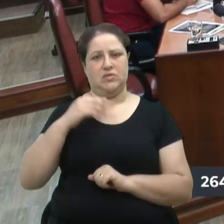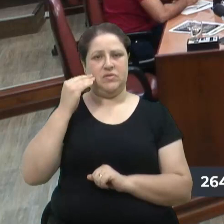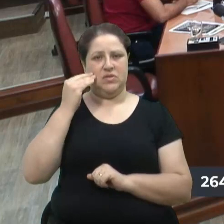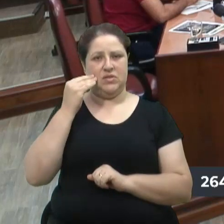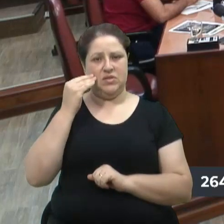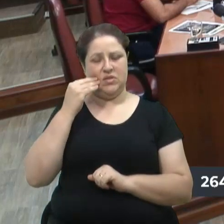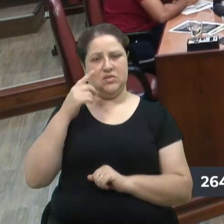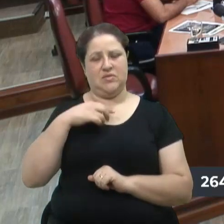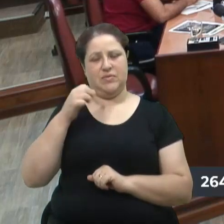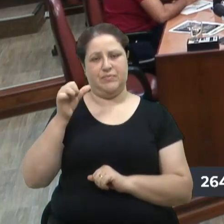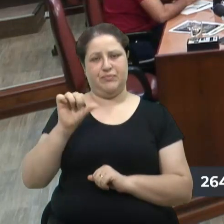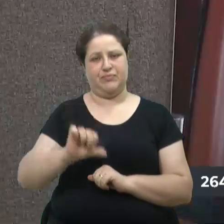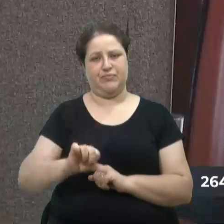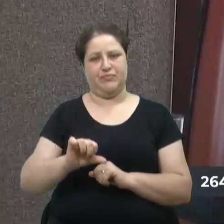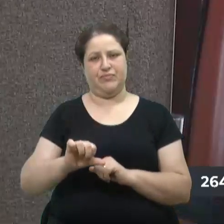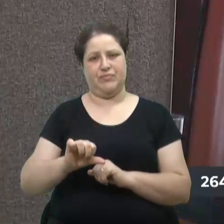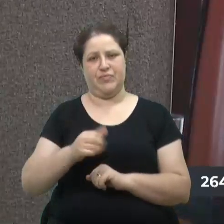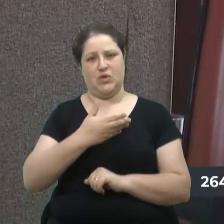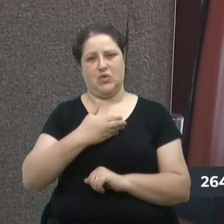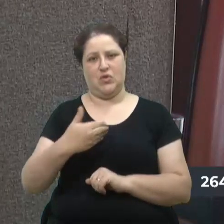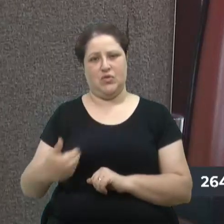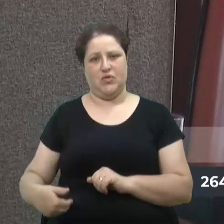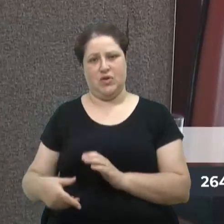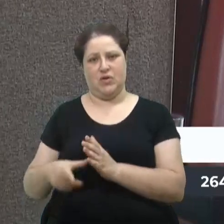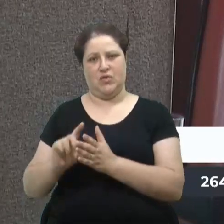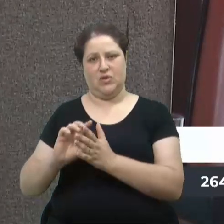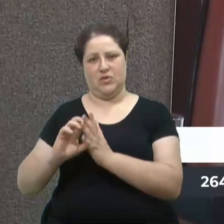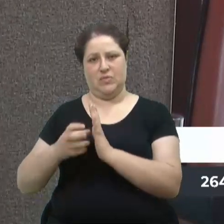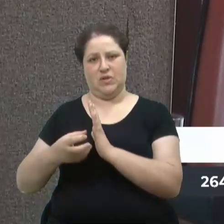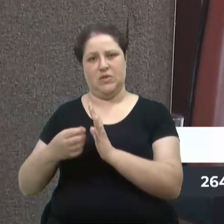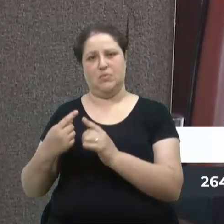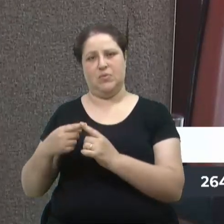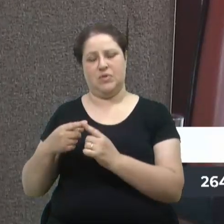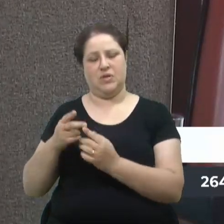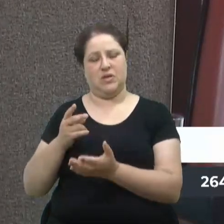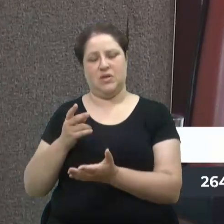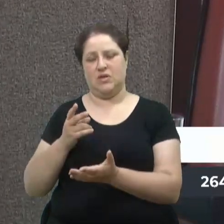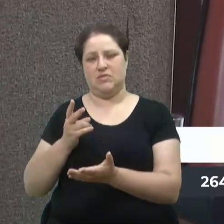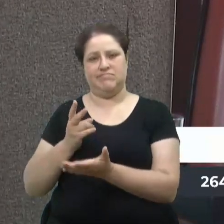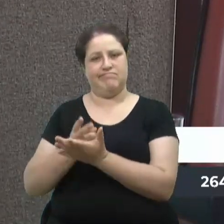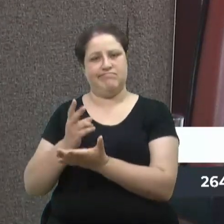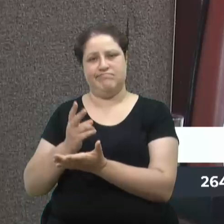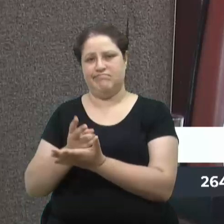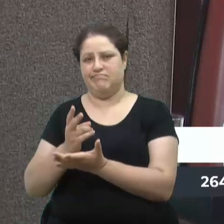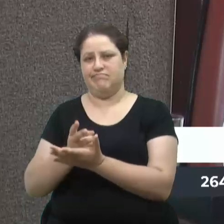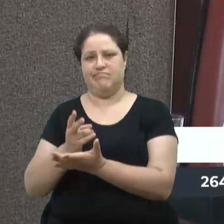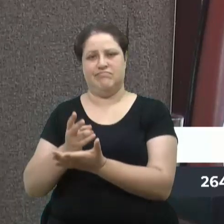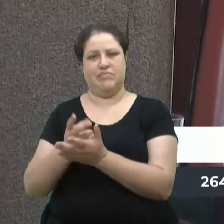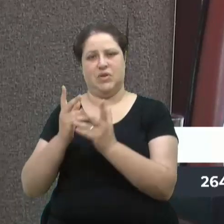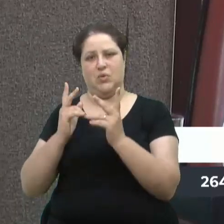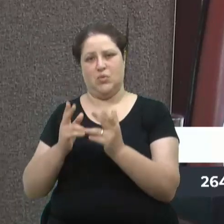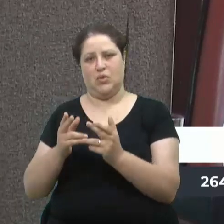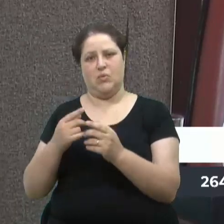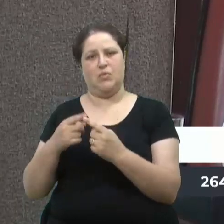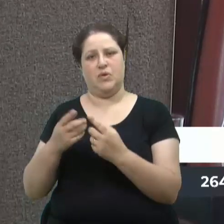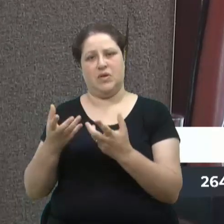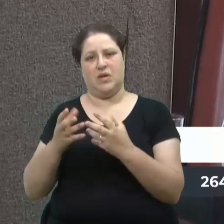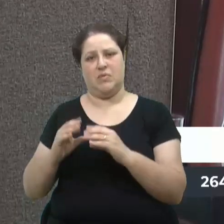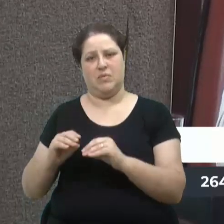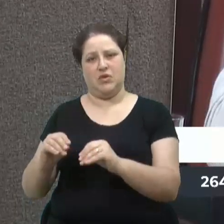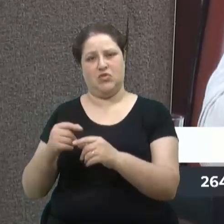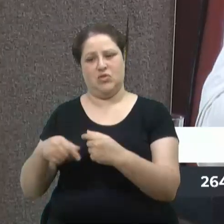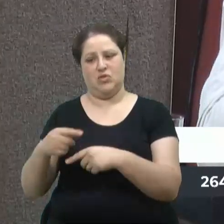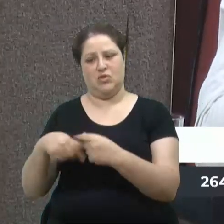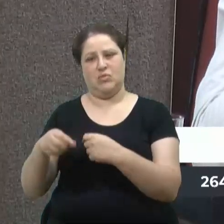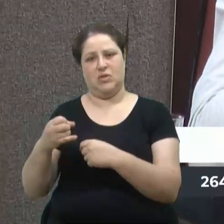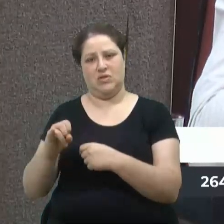e deu errado no governo anterior do PT, por que insistir com a mesma coisa? Para que querer mexer na economia